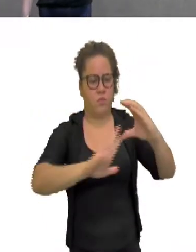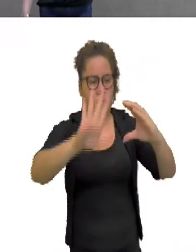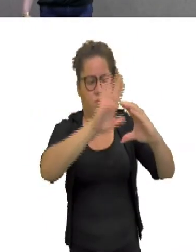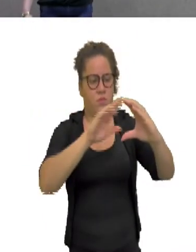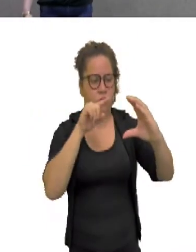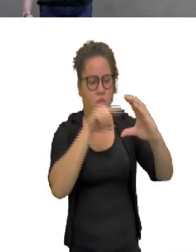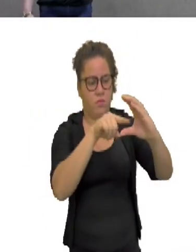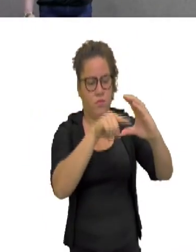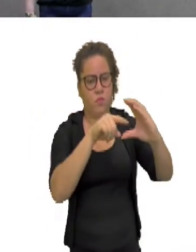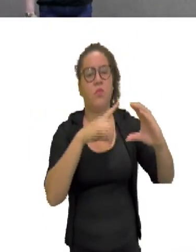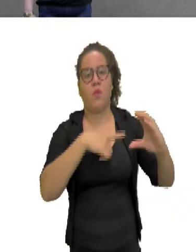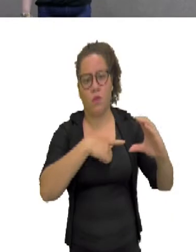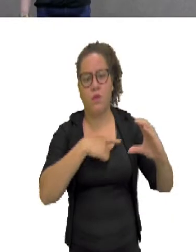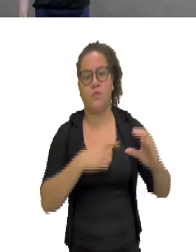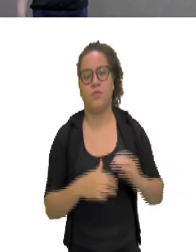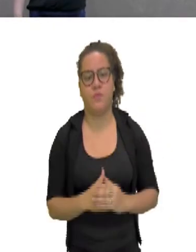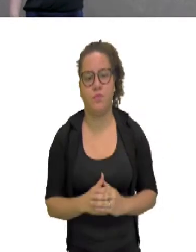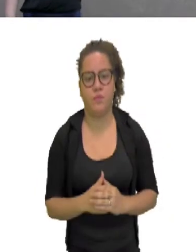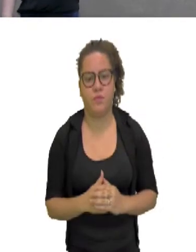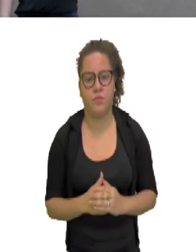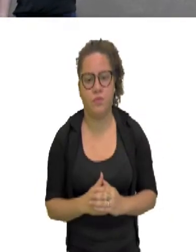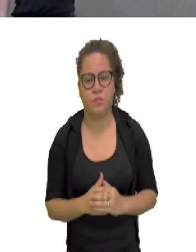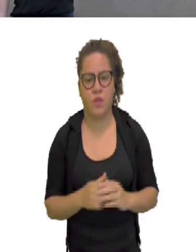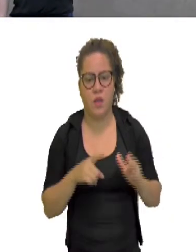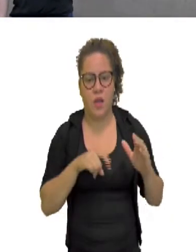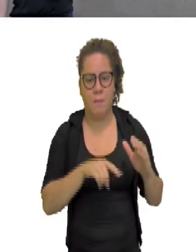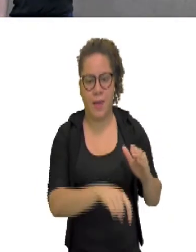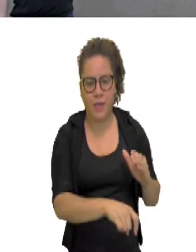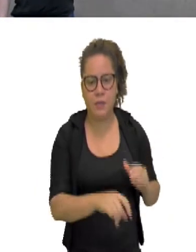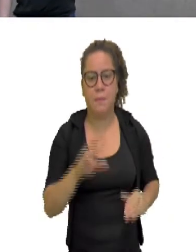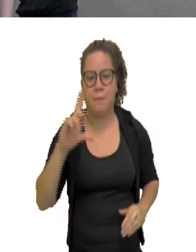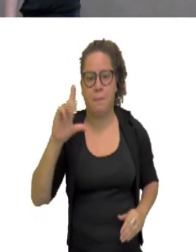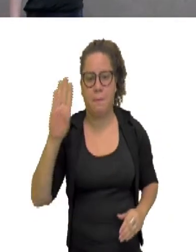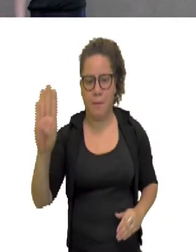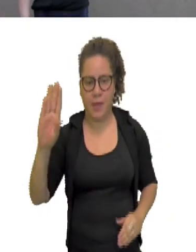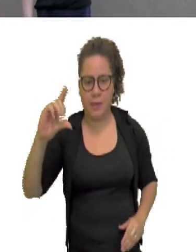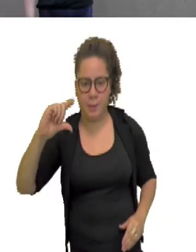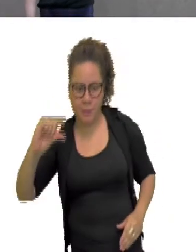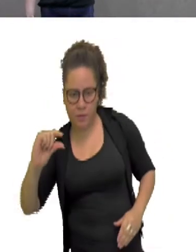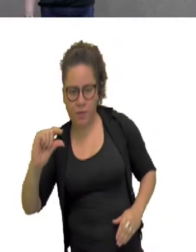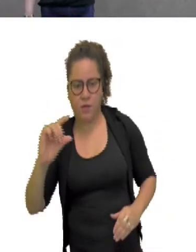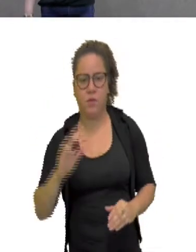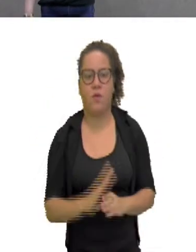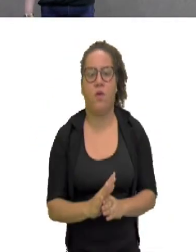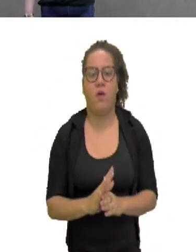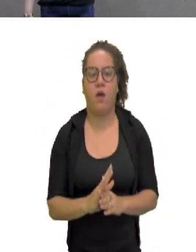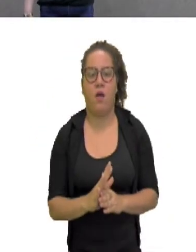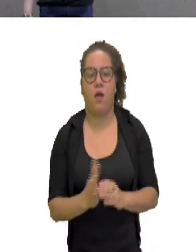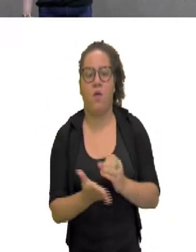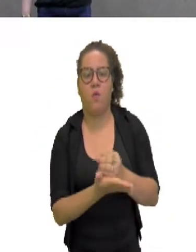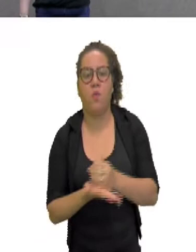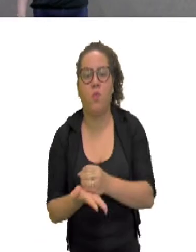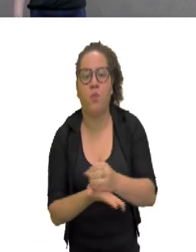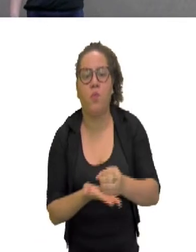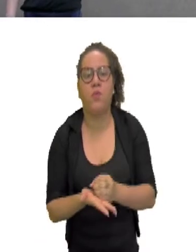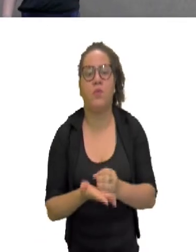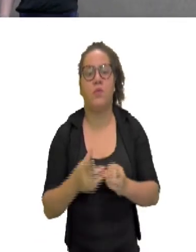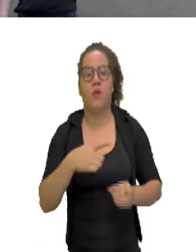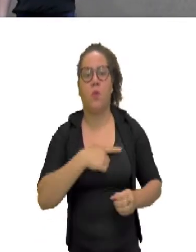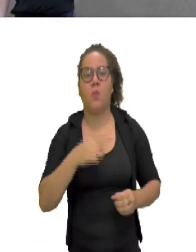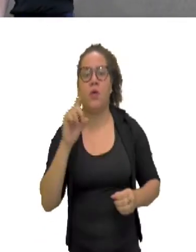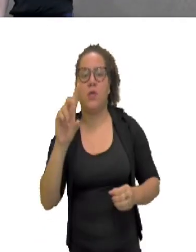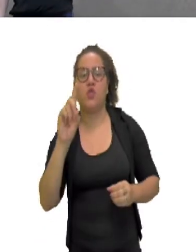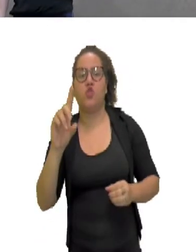núcleo. As células bacterianas são formadas somente por uma, chamamos